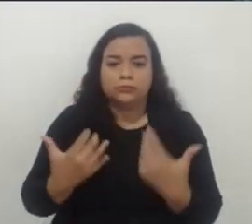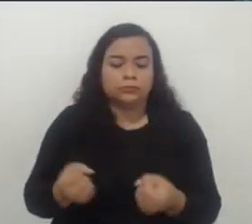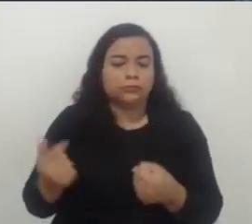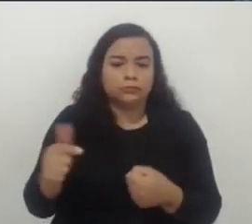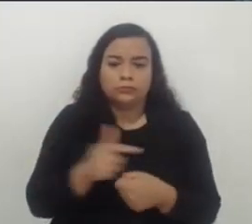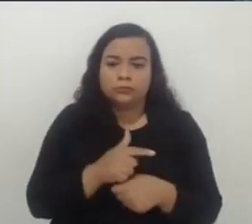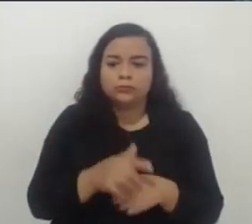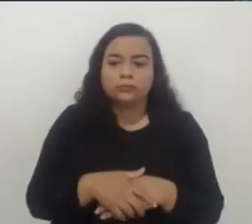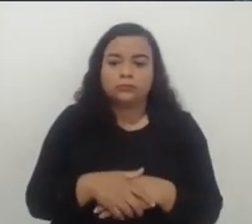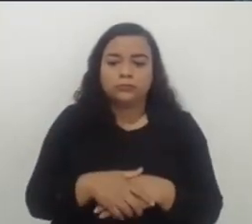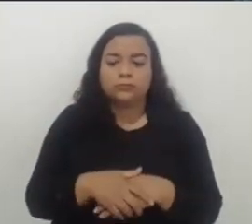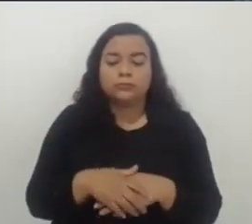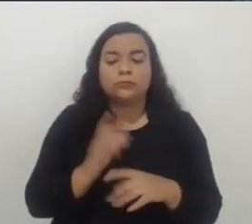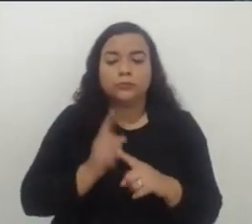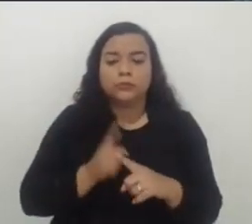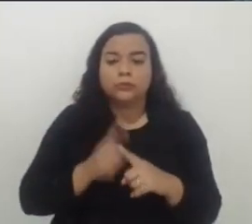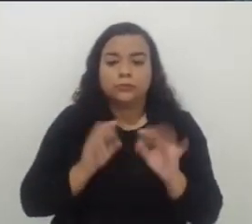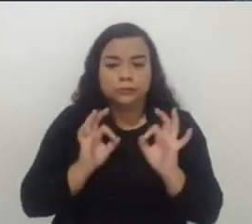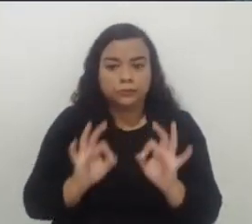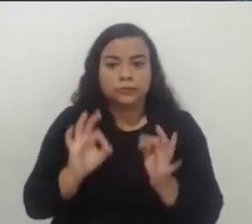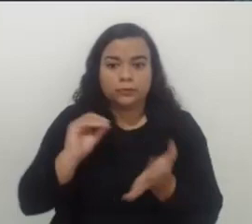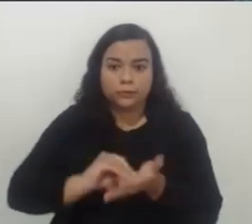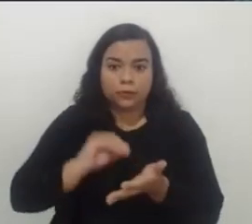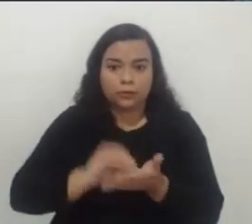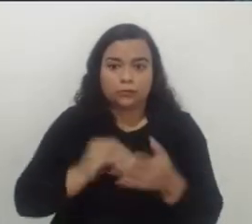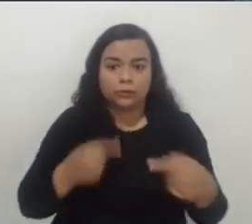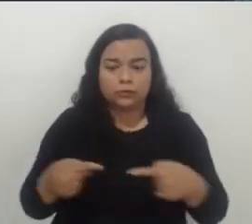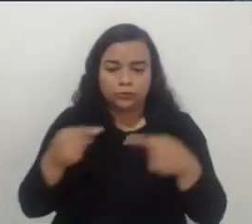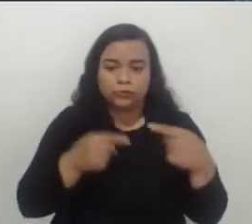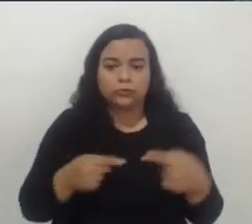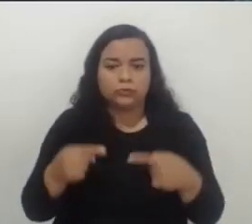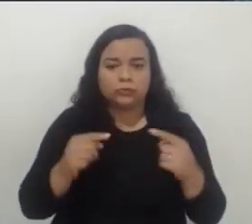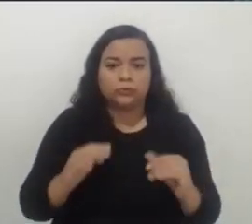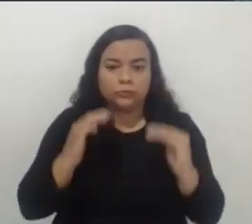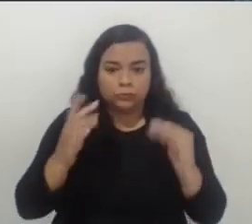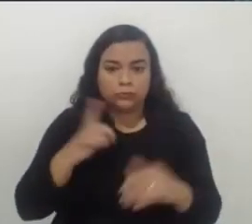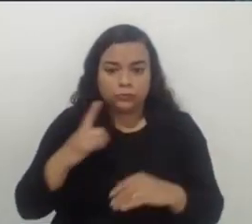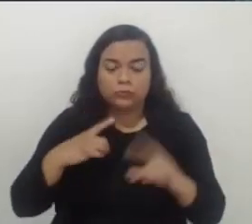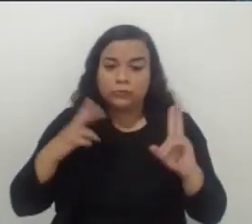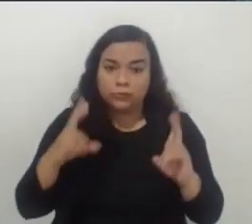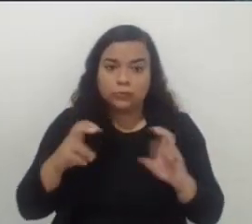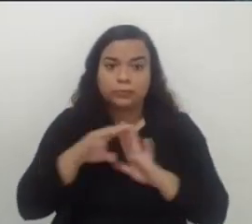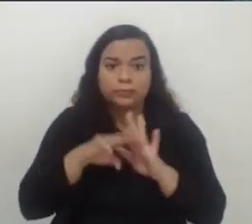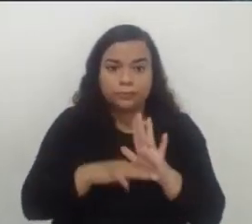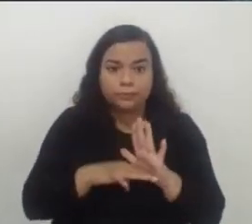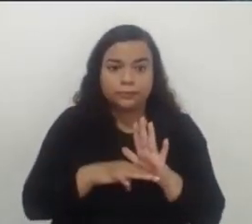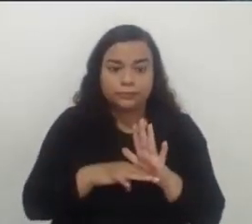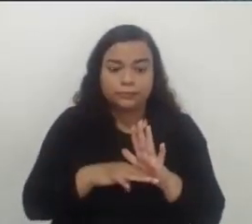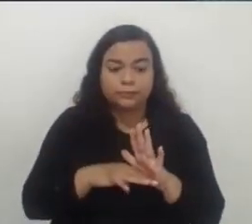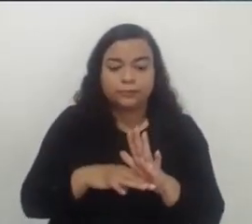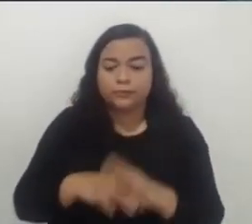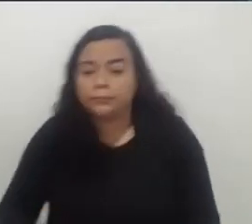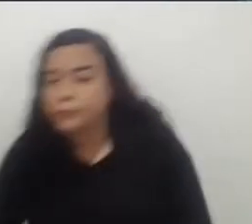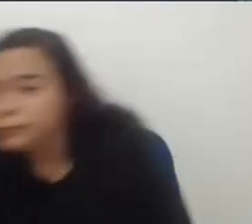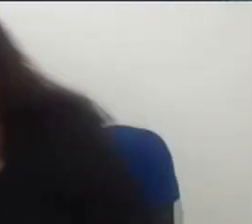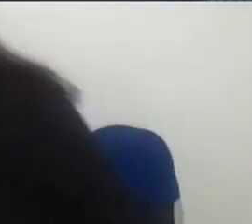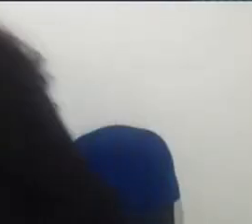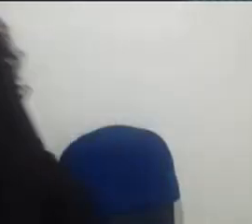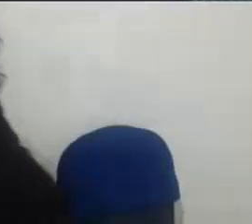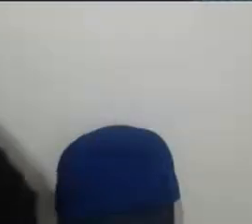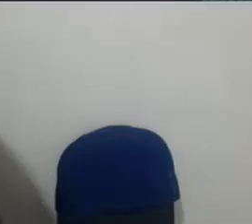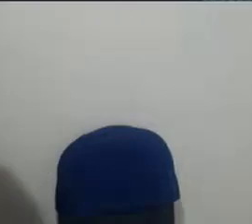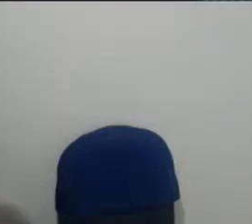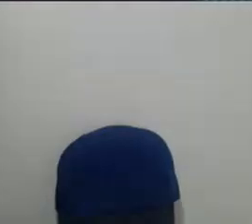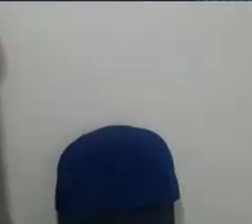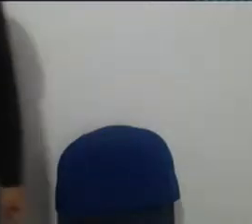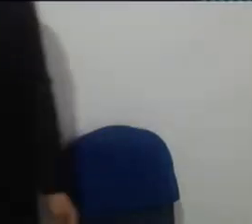o que confirma a ausência de discussão nos autos sobre a matéria. E a propósito, cito os